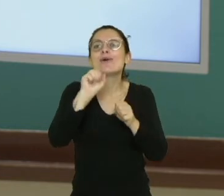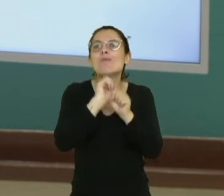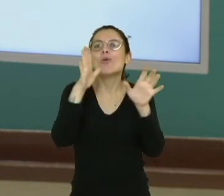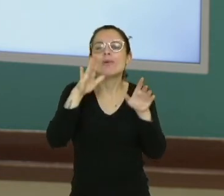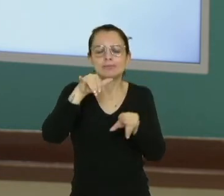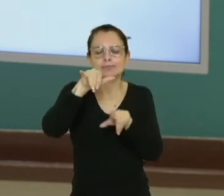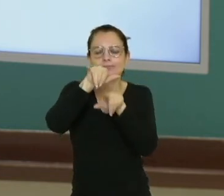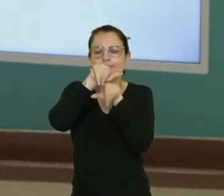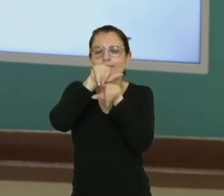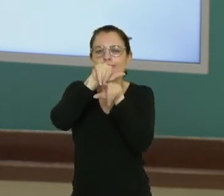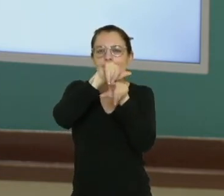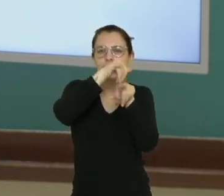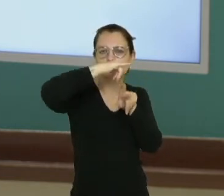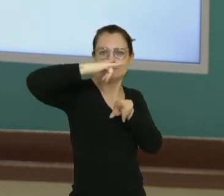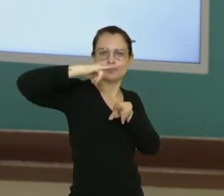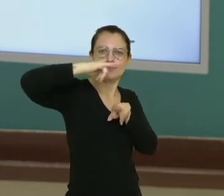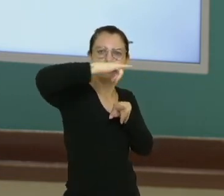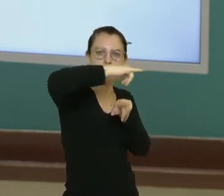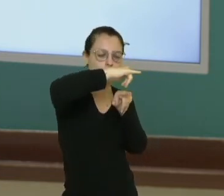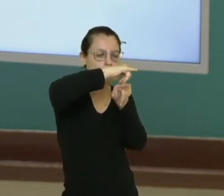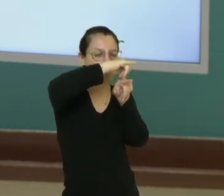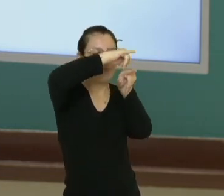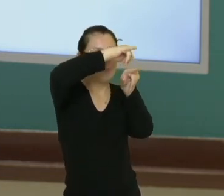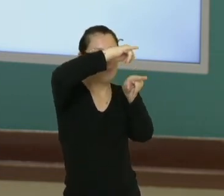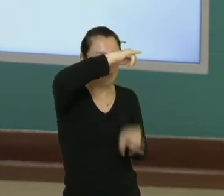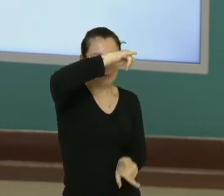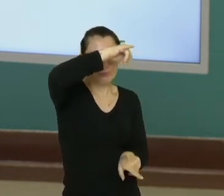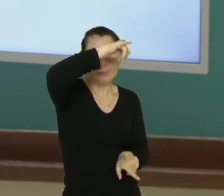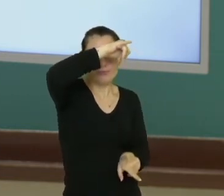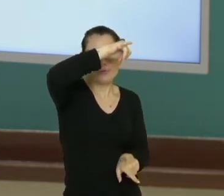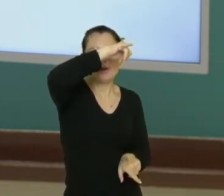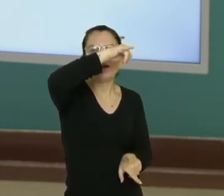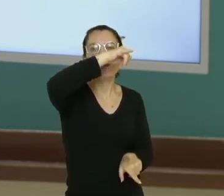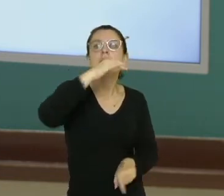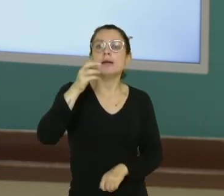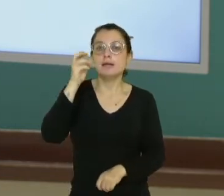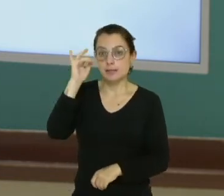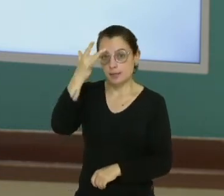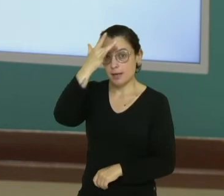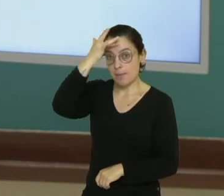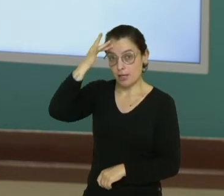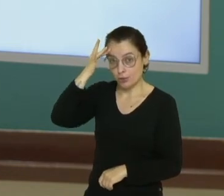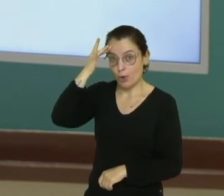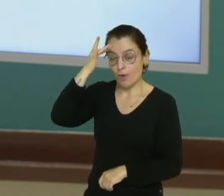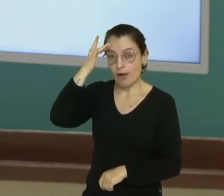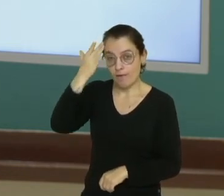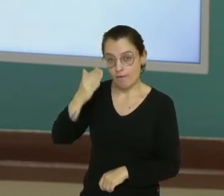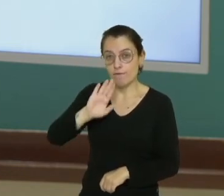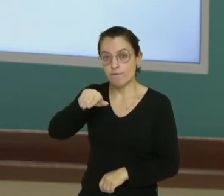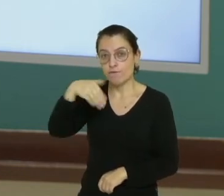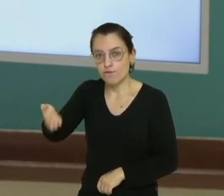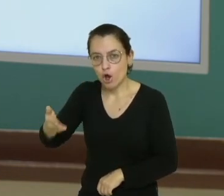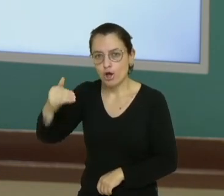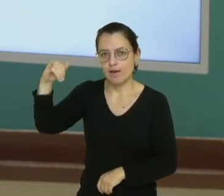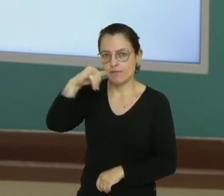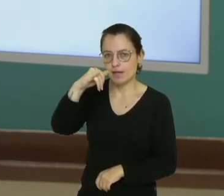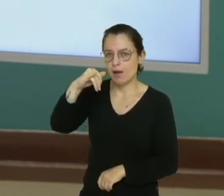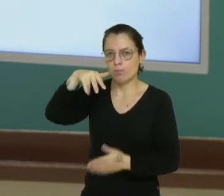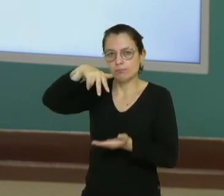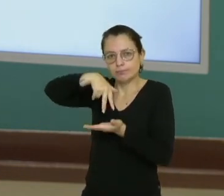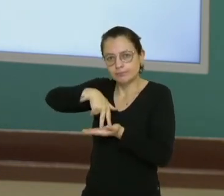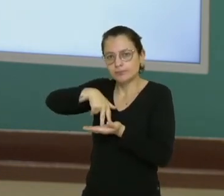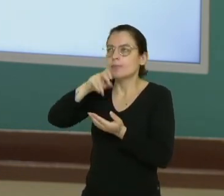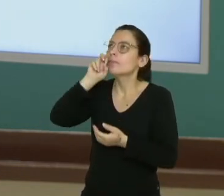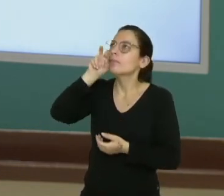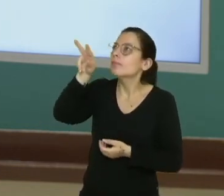uma pessoa que está no solo é de essa trajetória parabólica, certo? Curvilínea que vocês estão vendo. Ok? Bem,